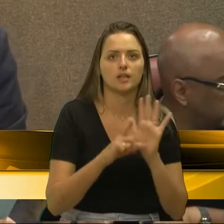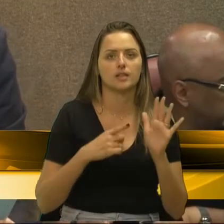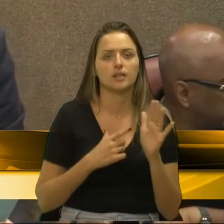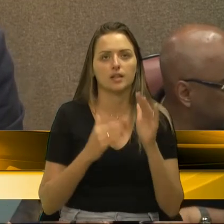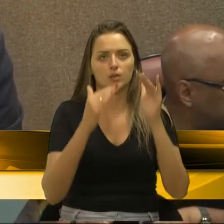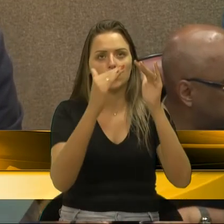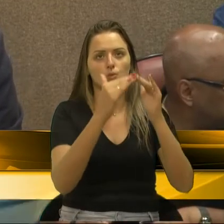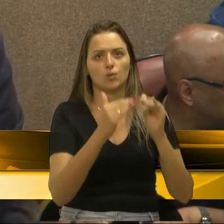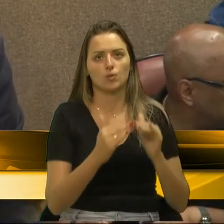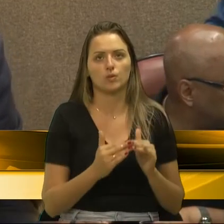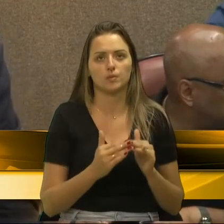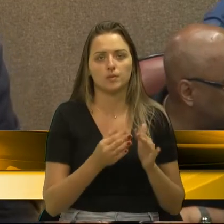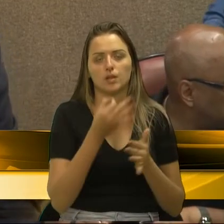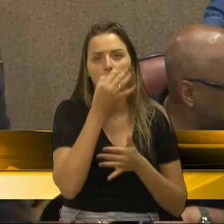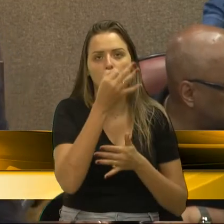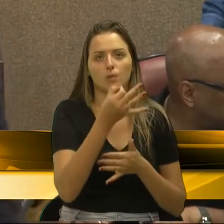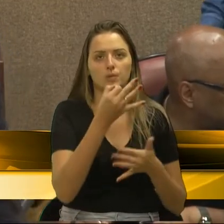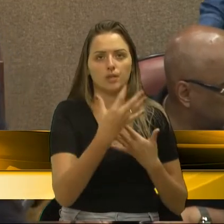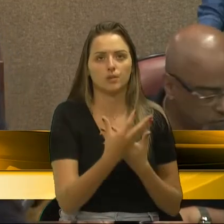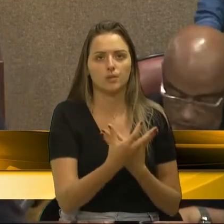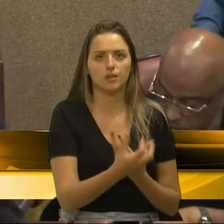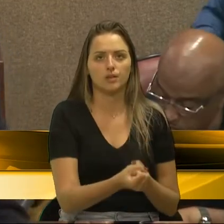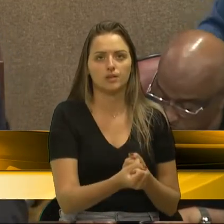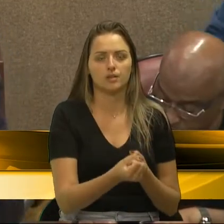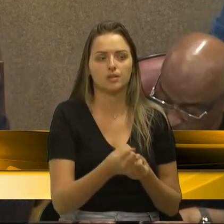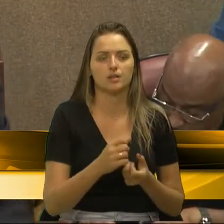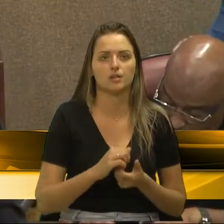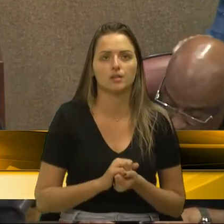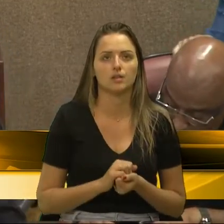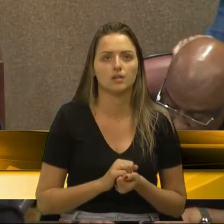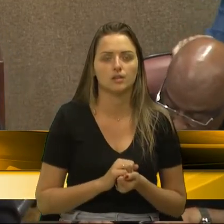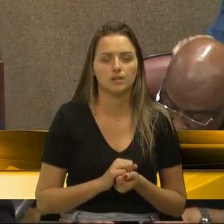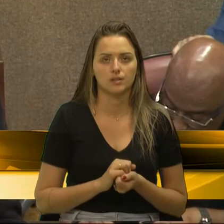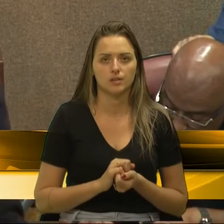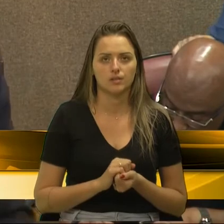condições de obter parecer favorável, se for o caso.